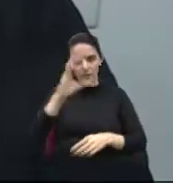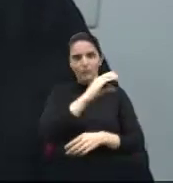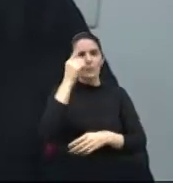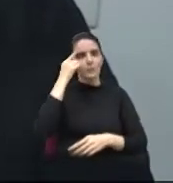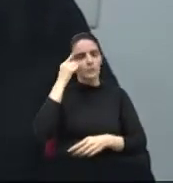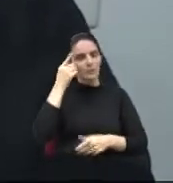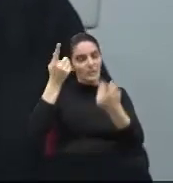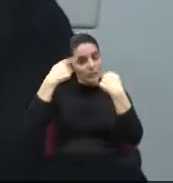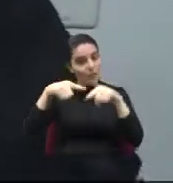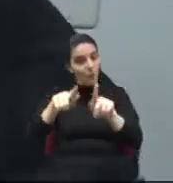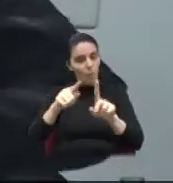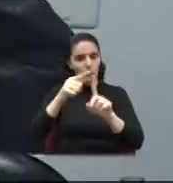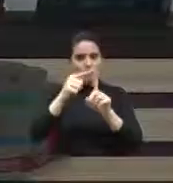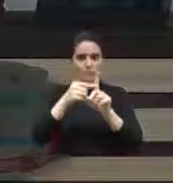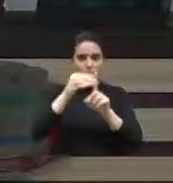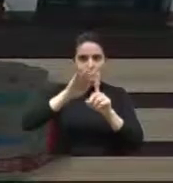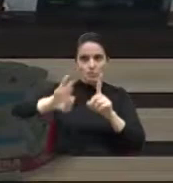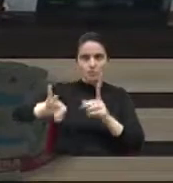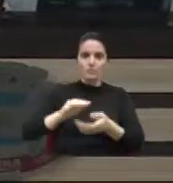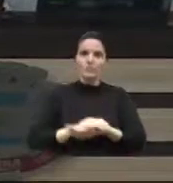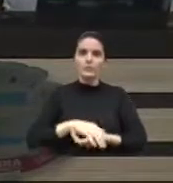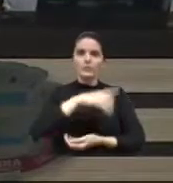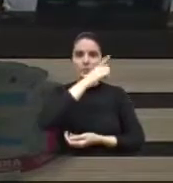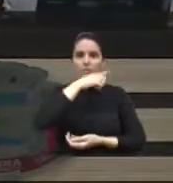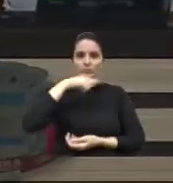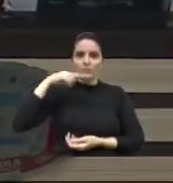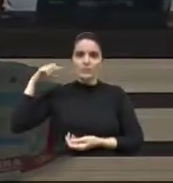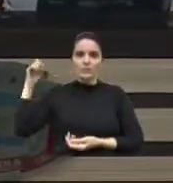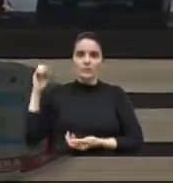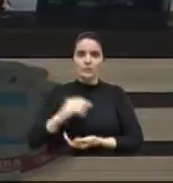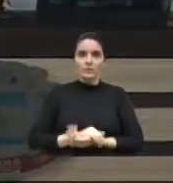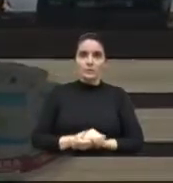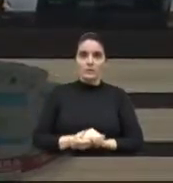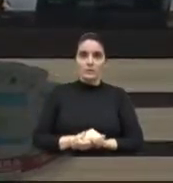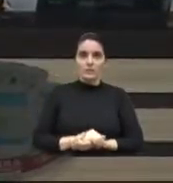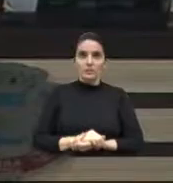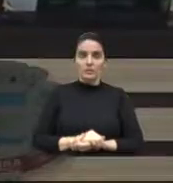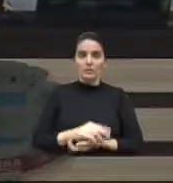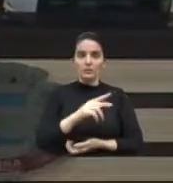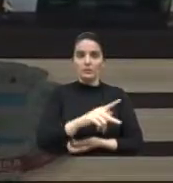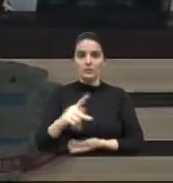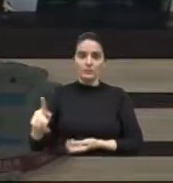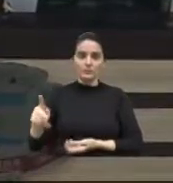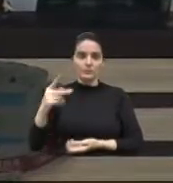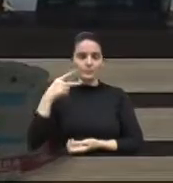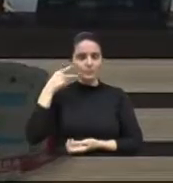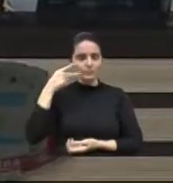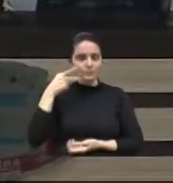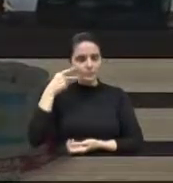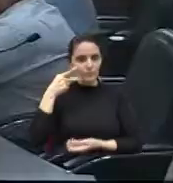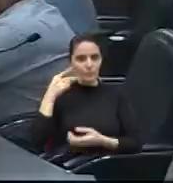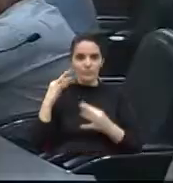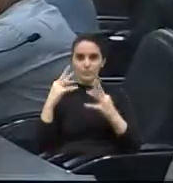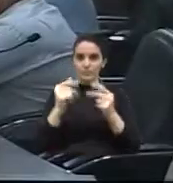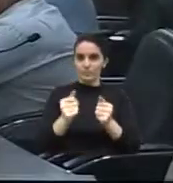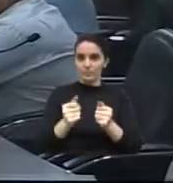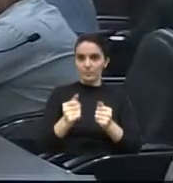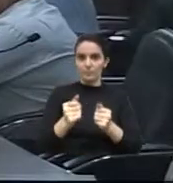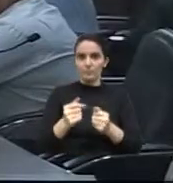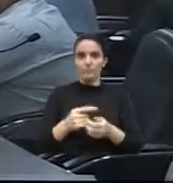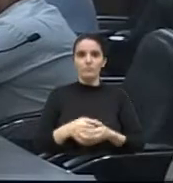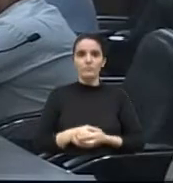aborto. Obrigado, senhor presidente. Mayra Costa. Senhor presidente, nobres colegas, a todos que nos